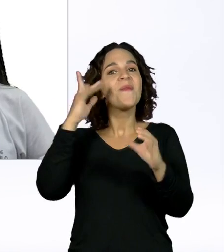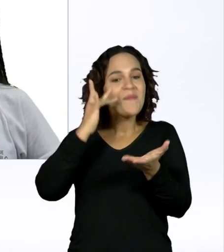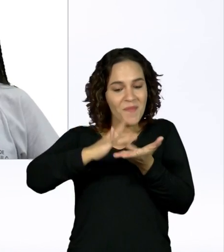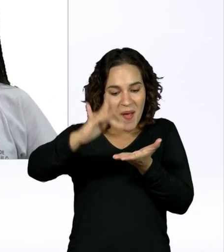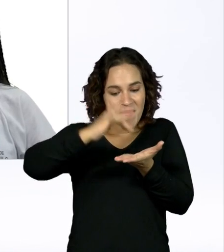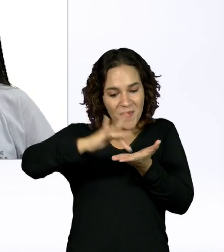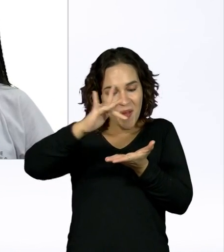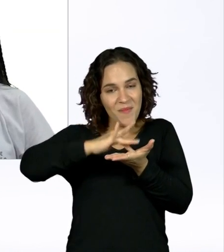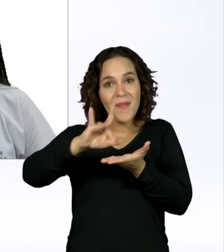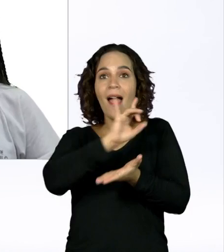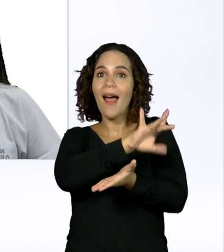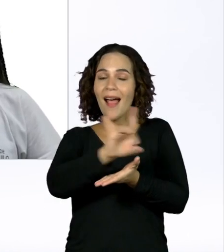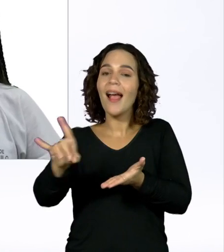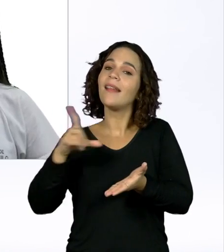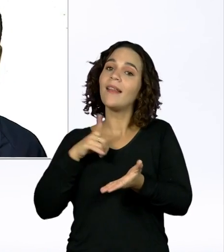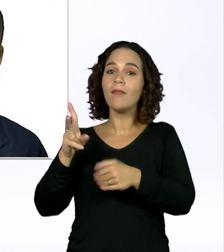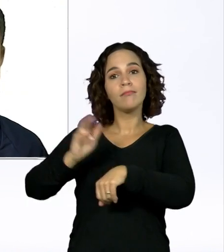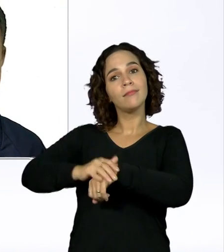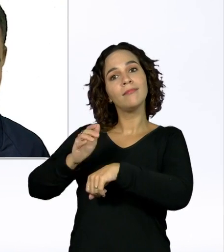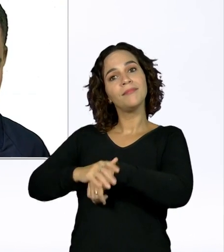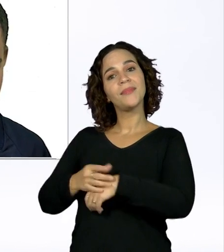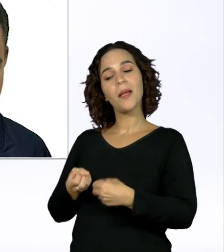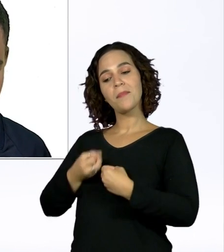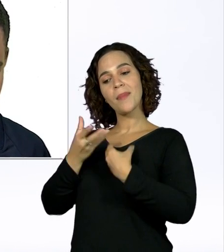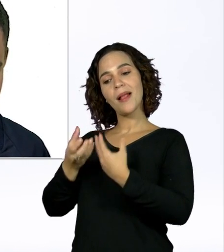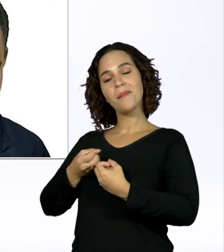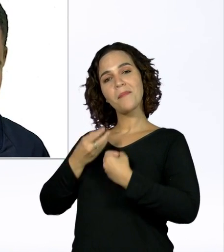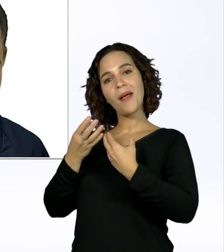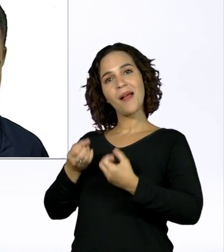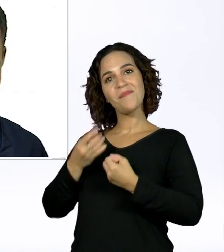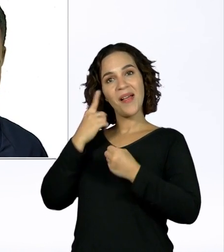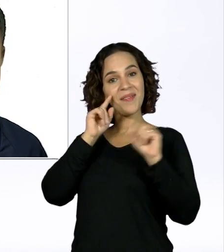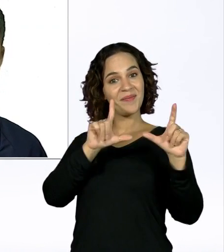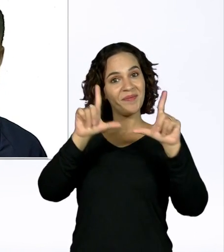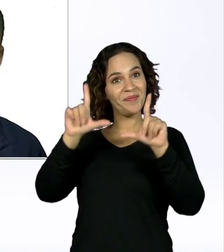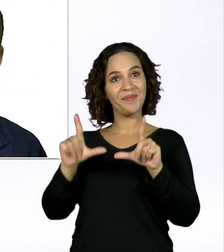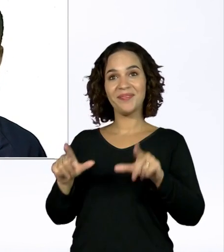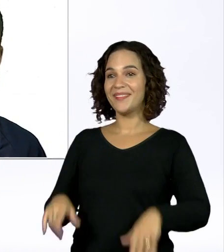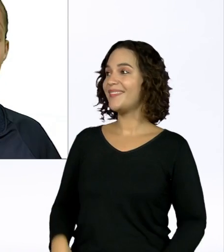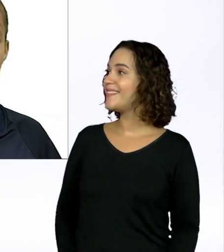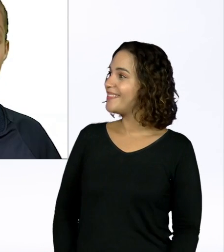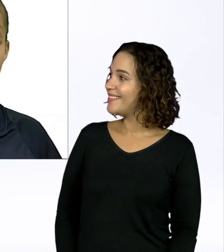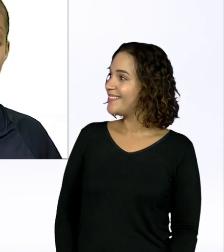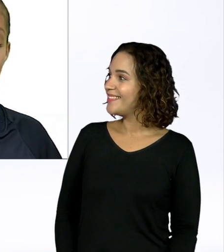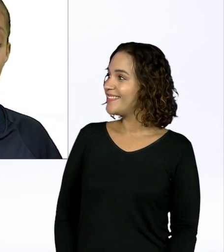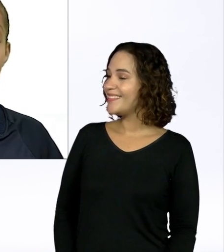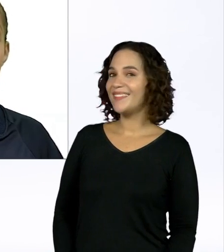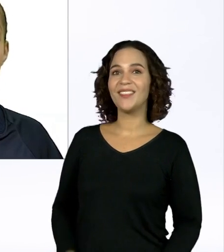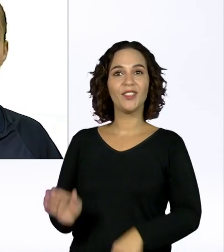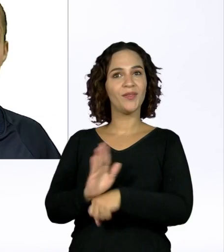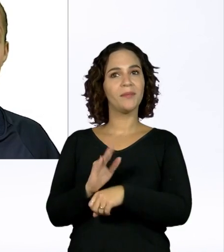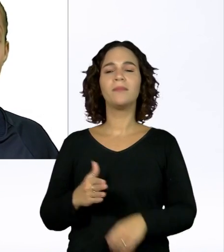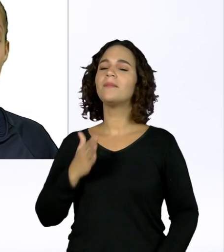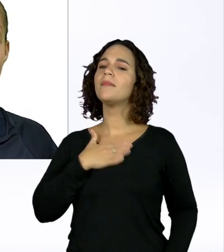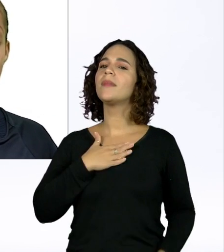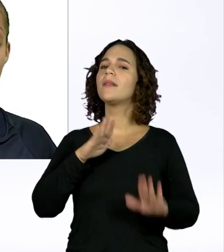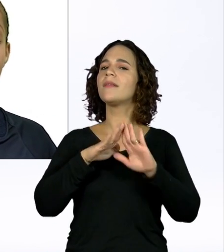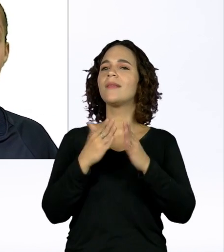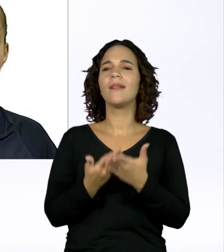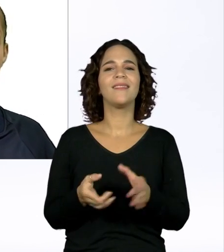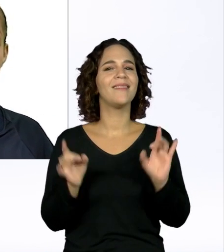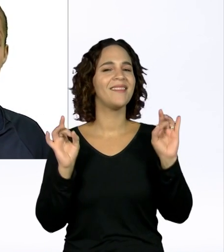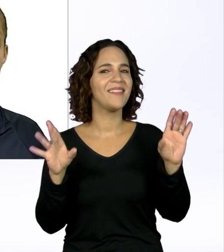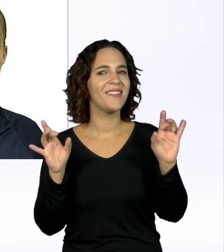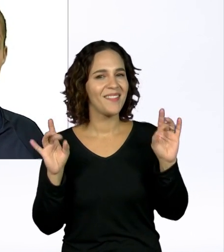sendo declamados pela própria turminha em formato de vídeo. Minha escola é especial,